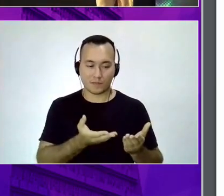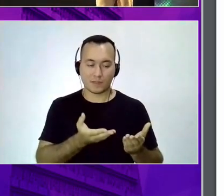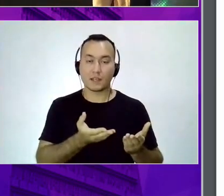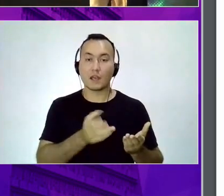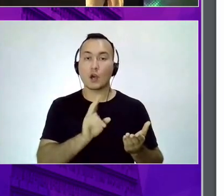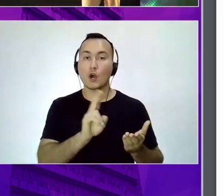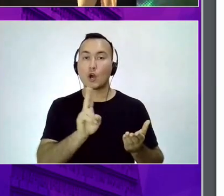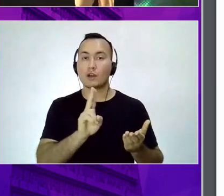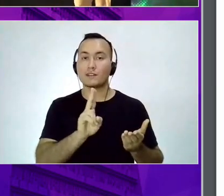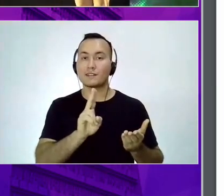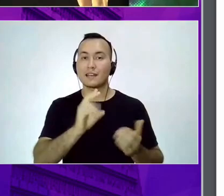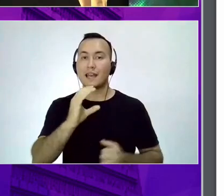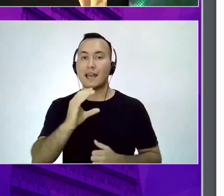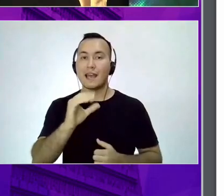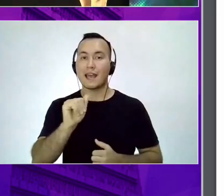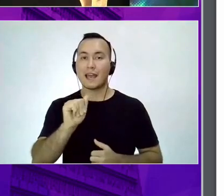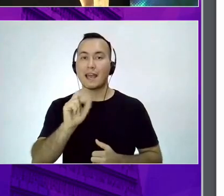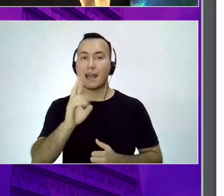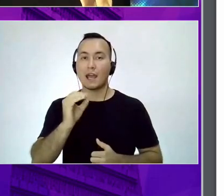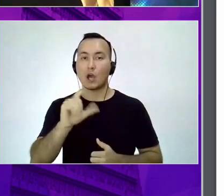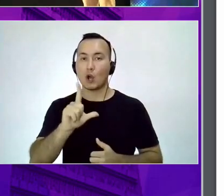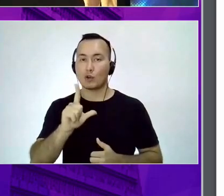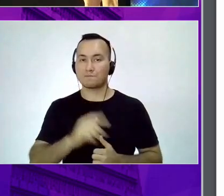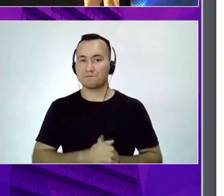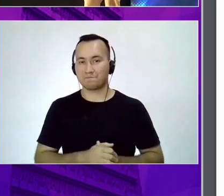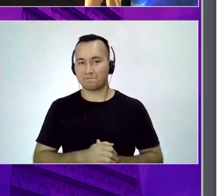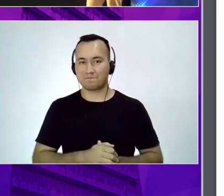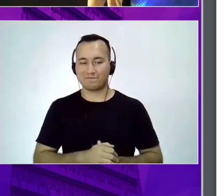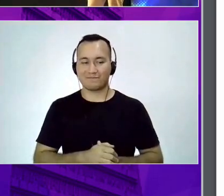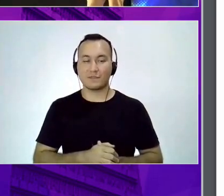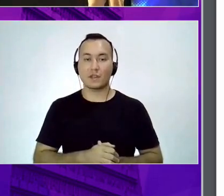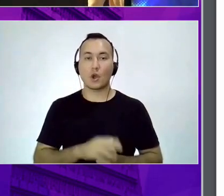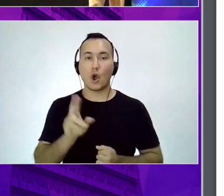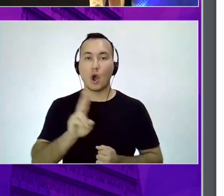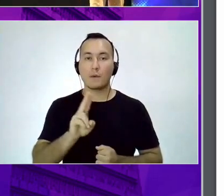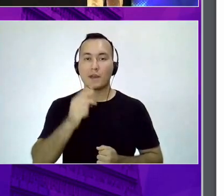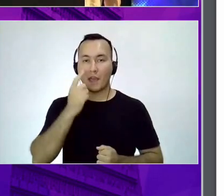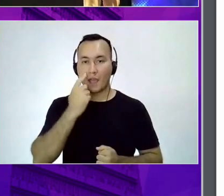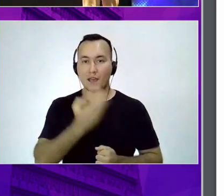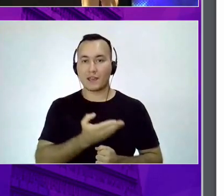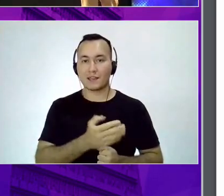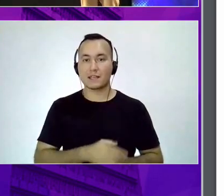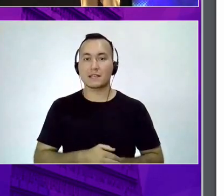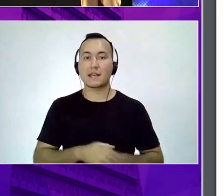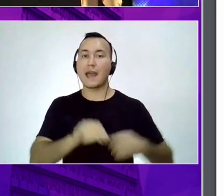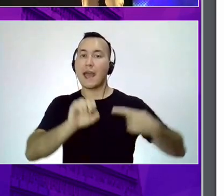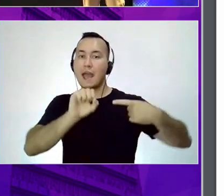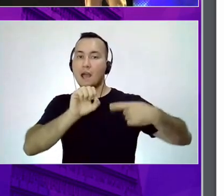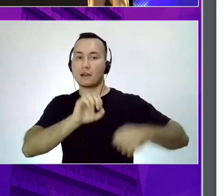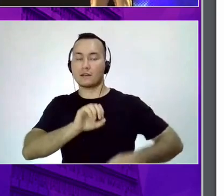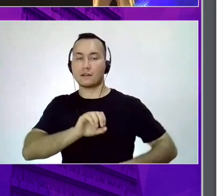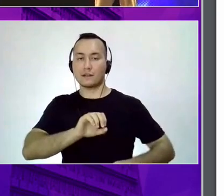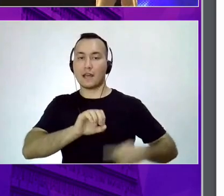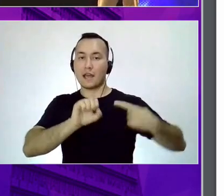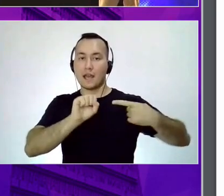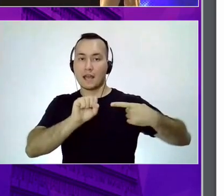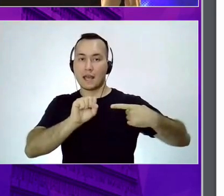a Carol. A gente fez a brincadeira ali, chamada de Super Carol, que a gente fez o quê? Dentro do menu do chatbot, a gente incluiu um novo número, fale